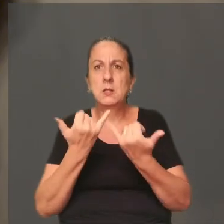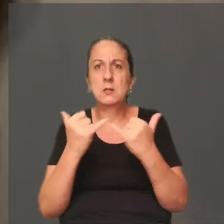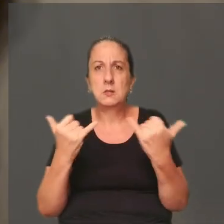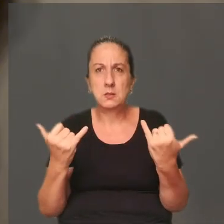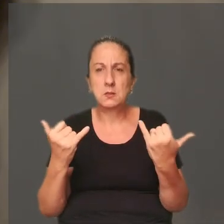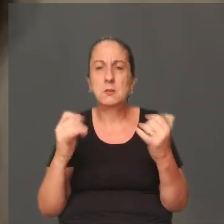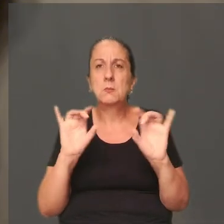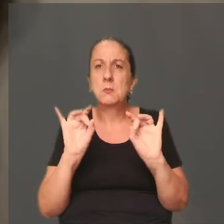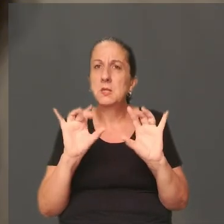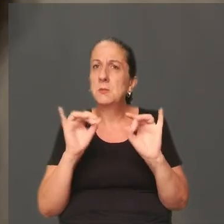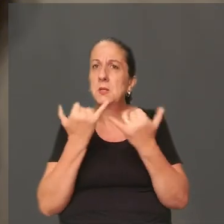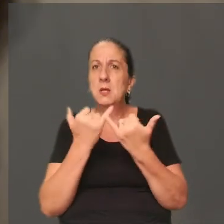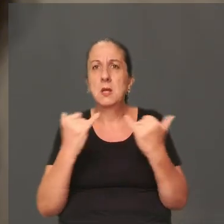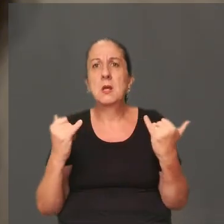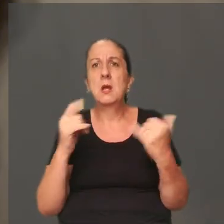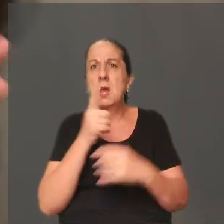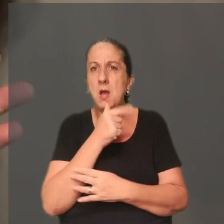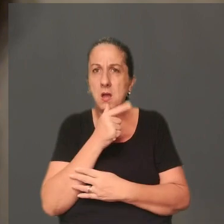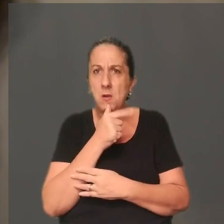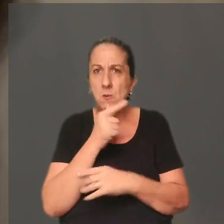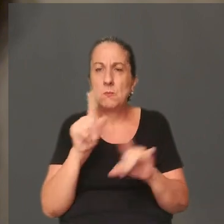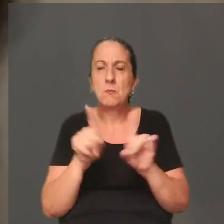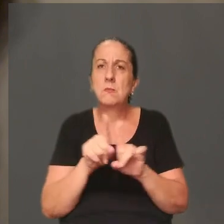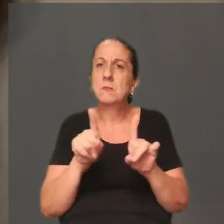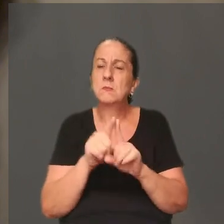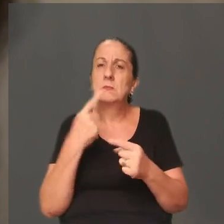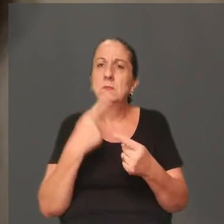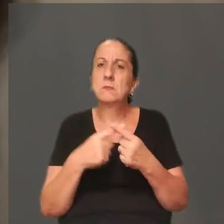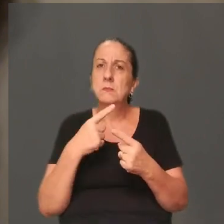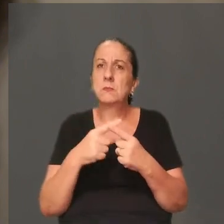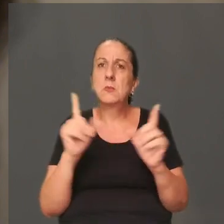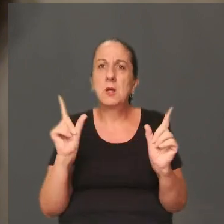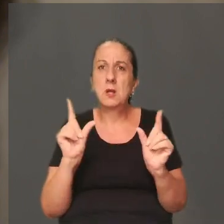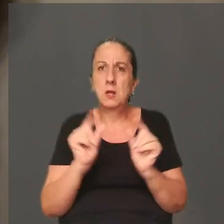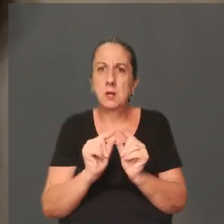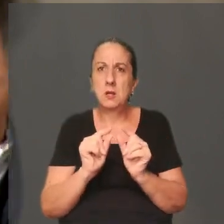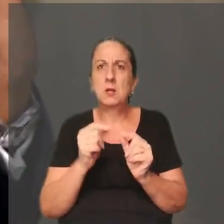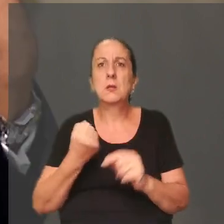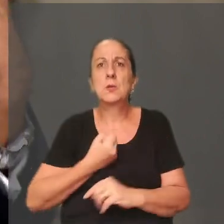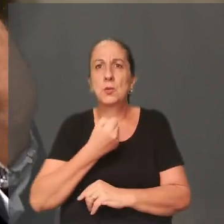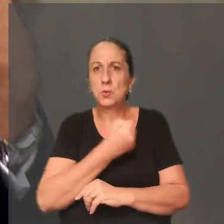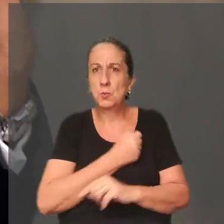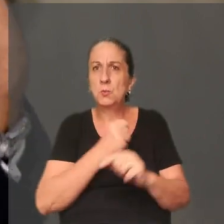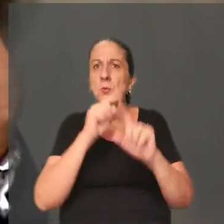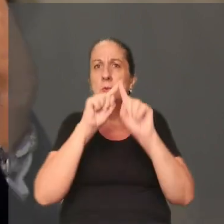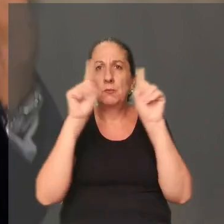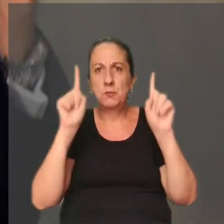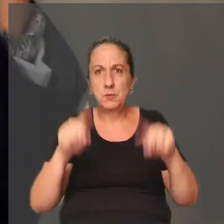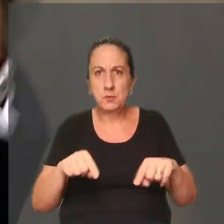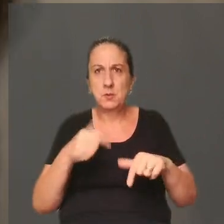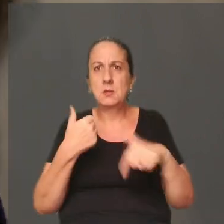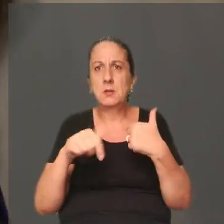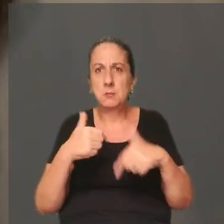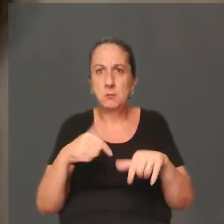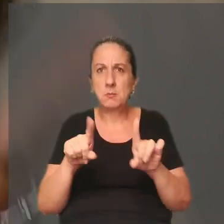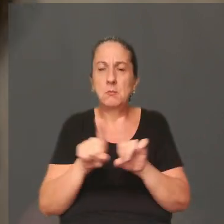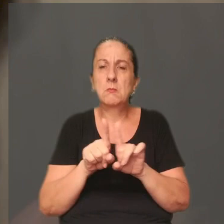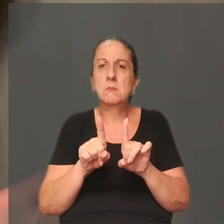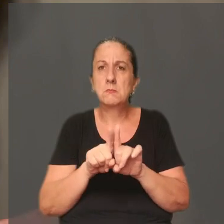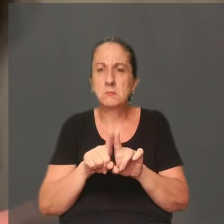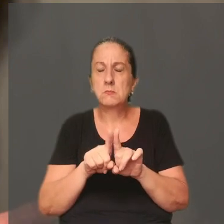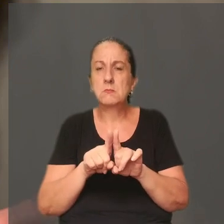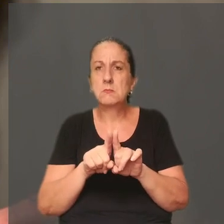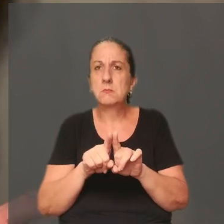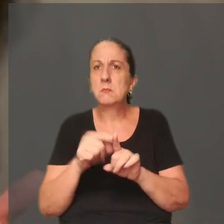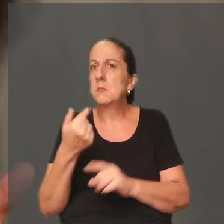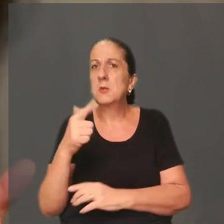o gasto de energia, especialmente energia elétrica e água, e também porque tivemos que reduzir o número de empregados prestadores de